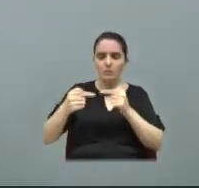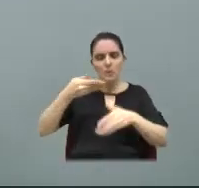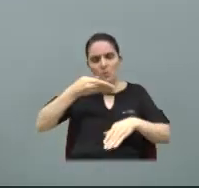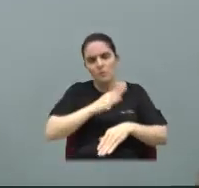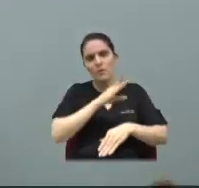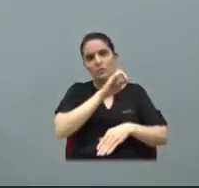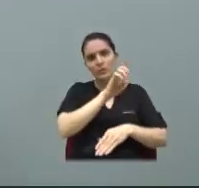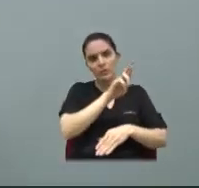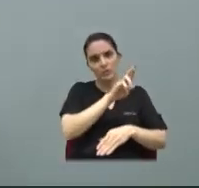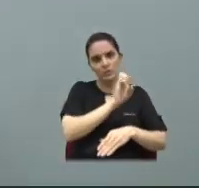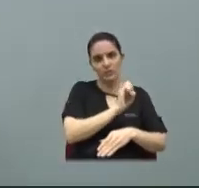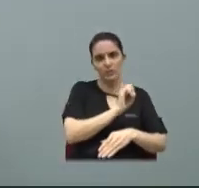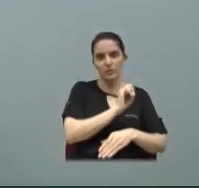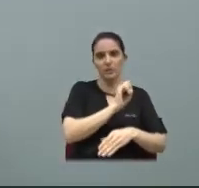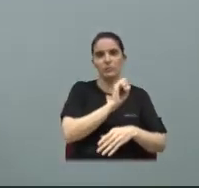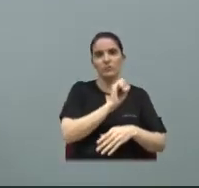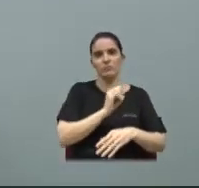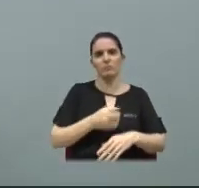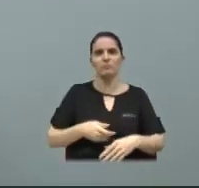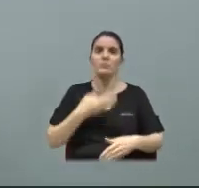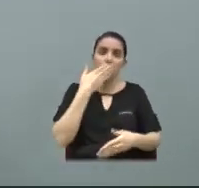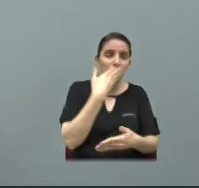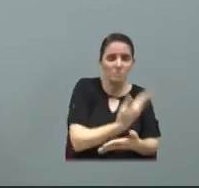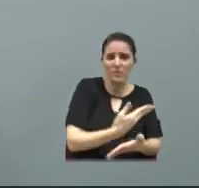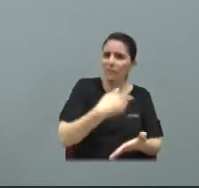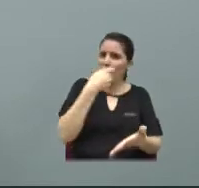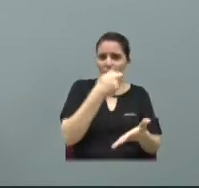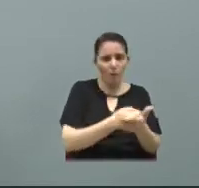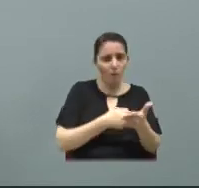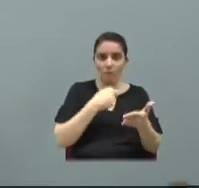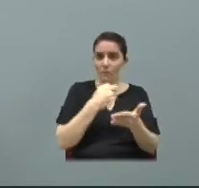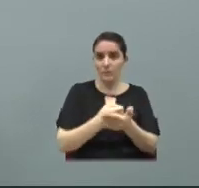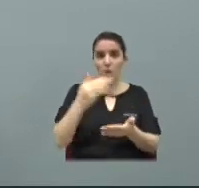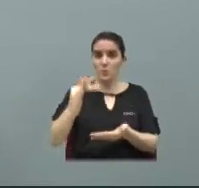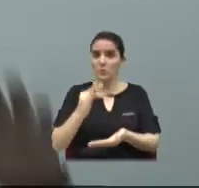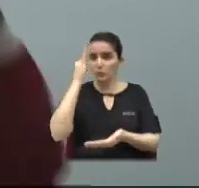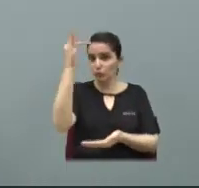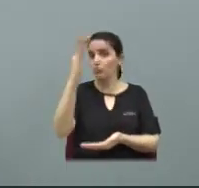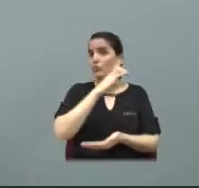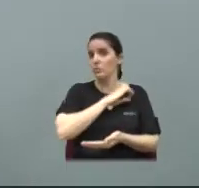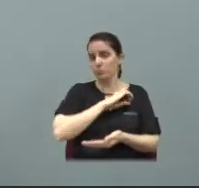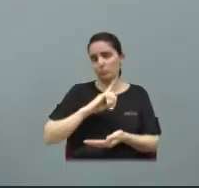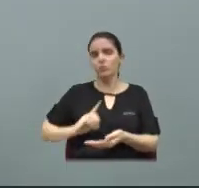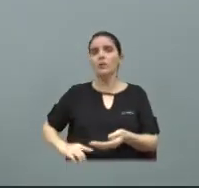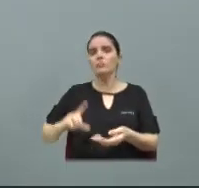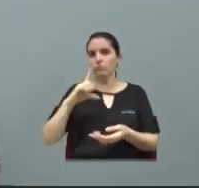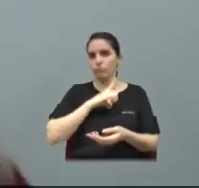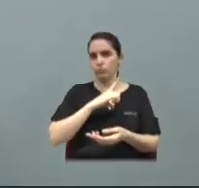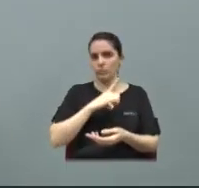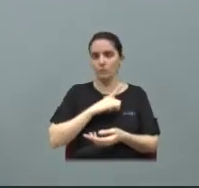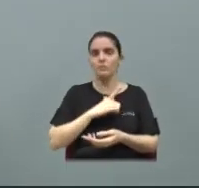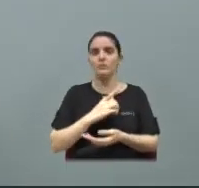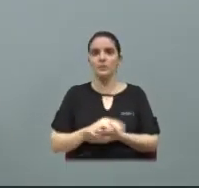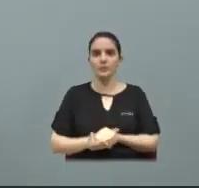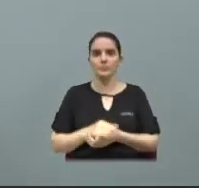e cobre. Entendeu? E os futuros deputados que nós vamos ter aqui.